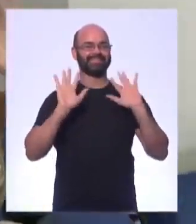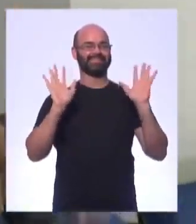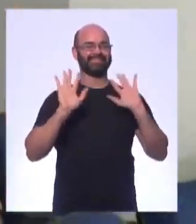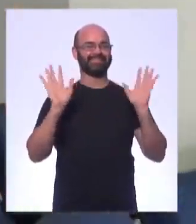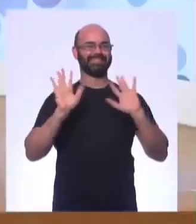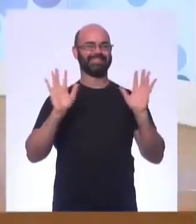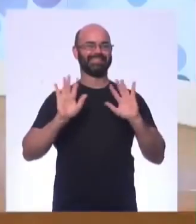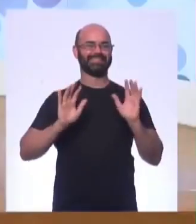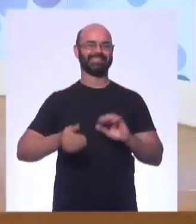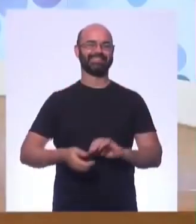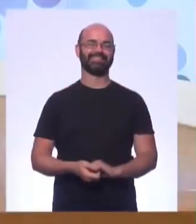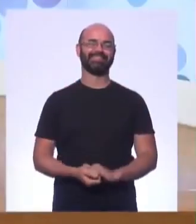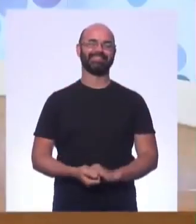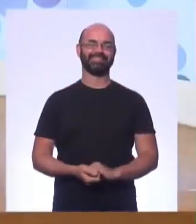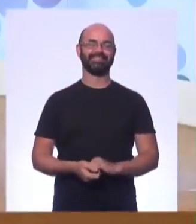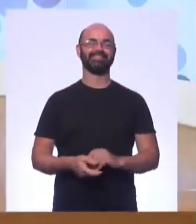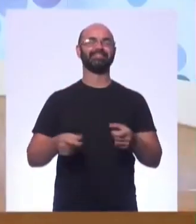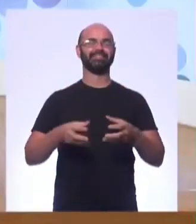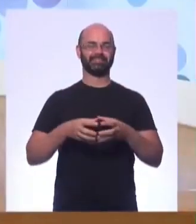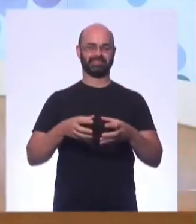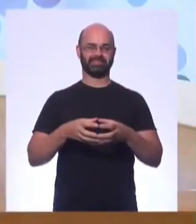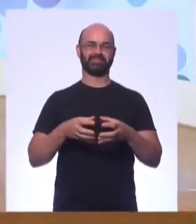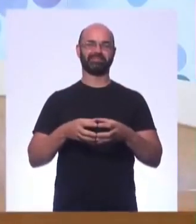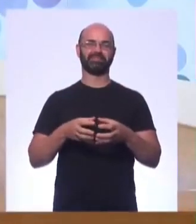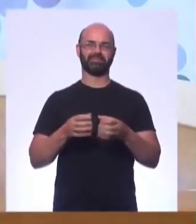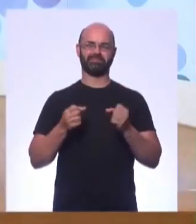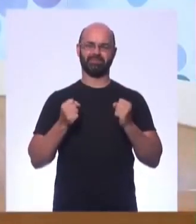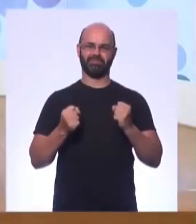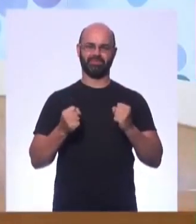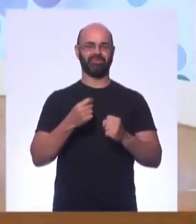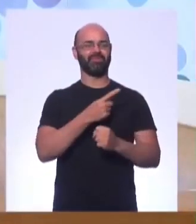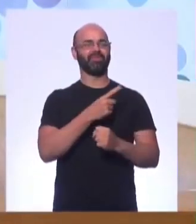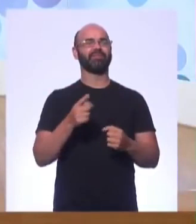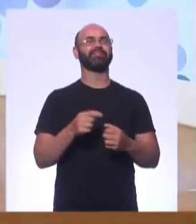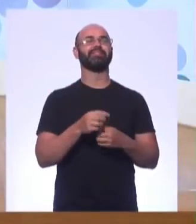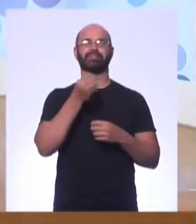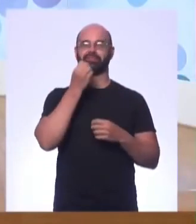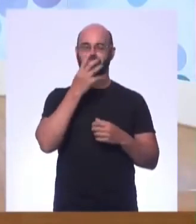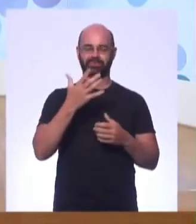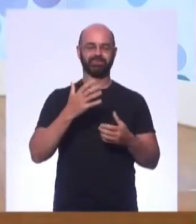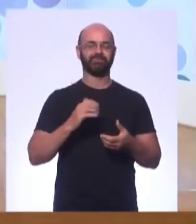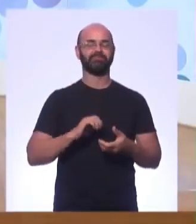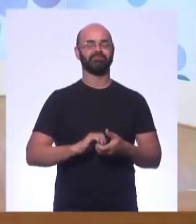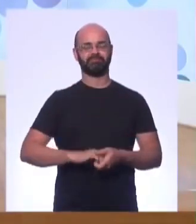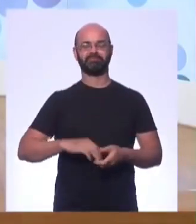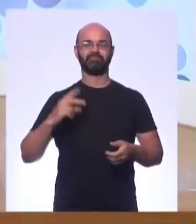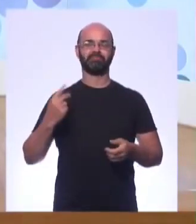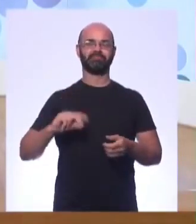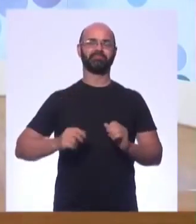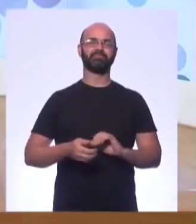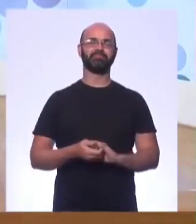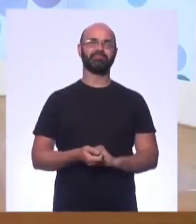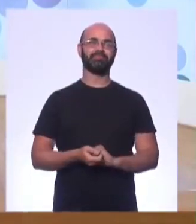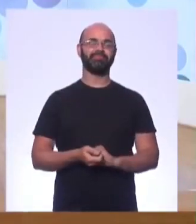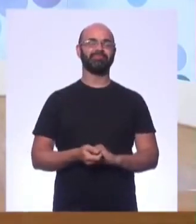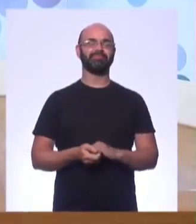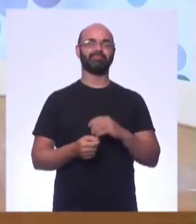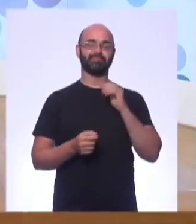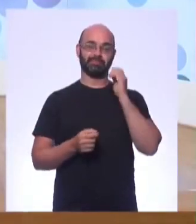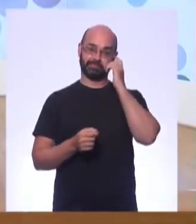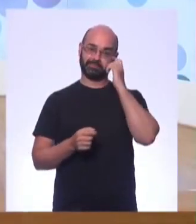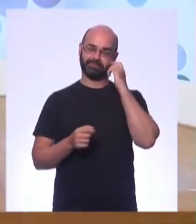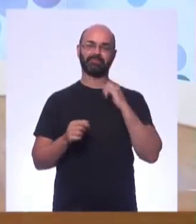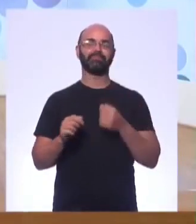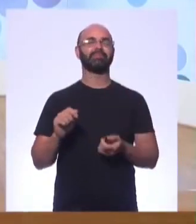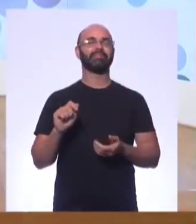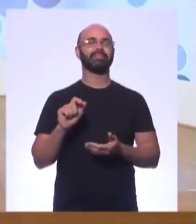que beleza, pessoal aí, firme e forte. Prontos aí pra aula, né? Sim, estamos todo mundo junto aí, certo? Eu adoro a literatura deles, mano,